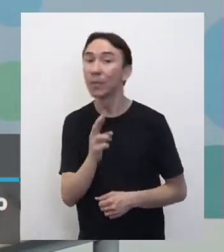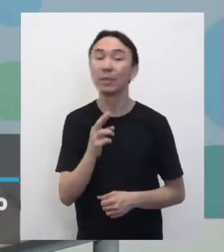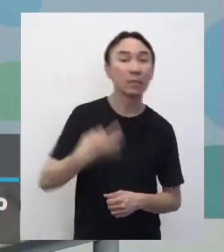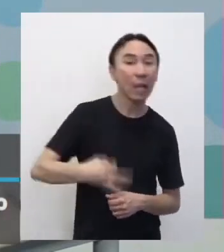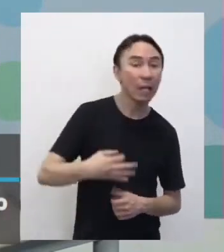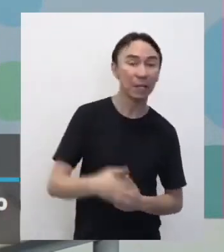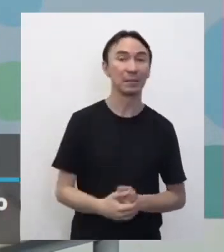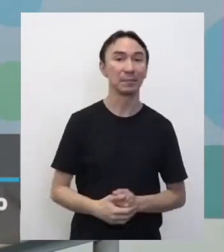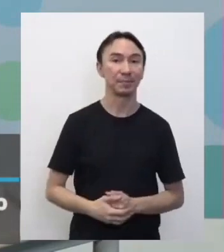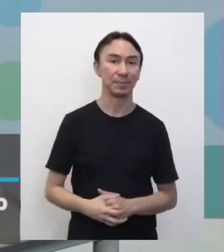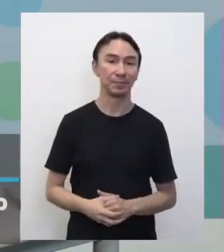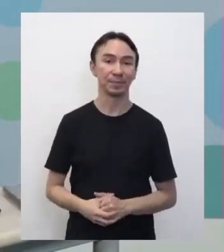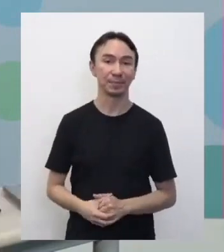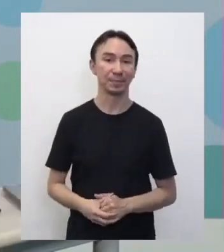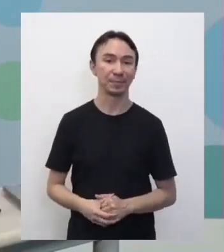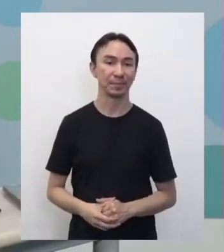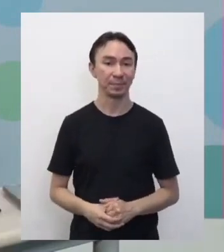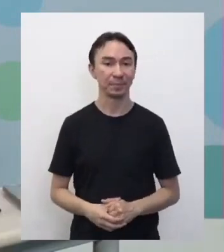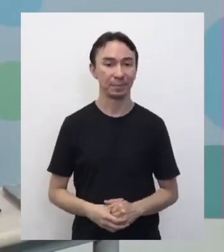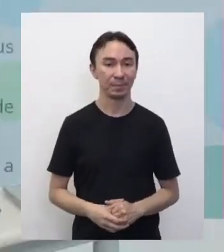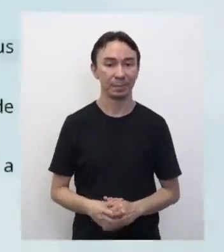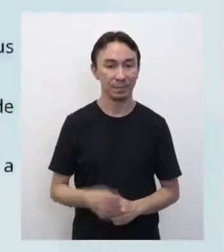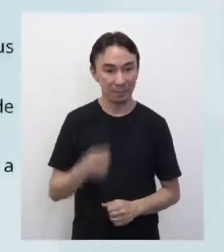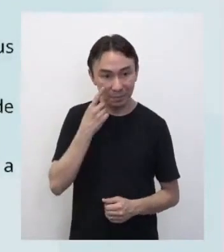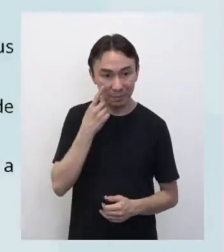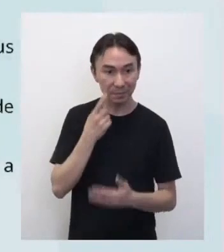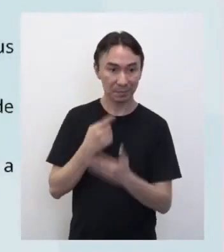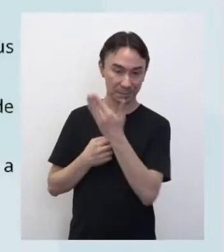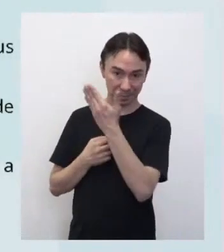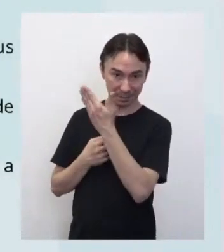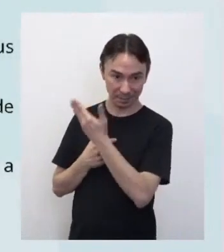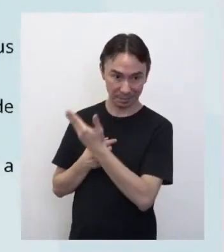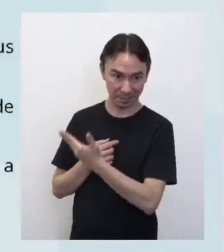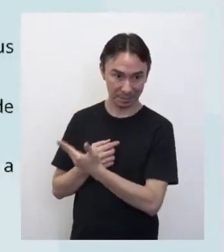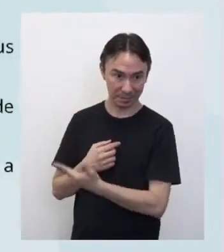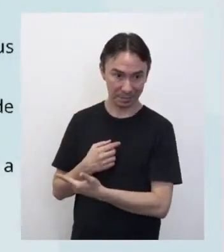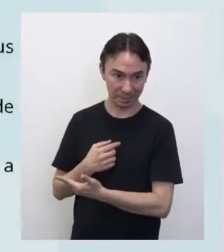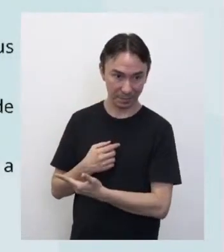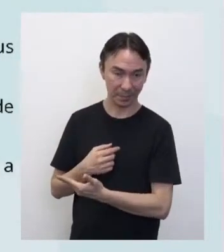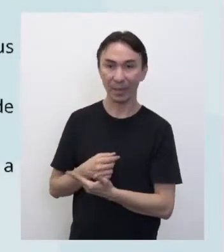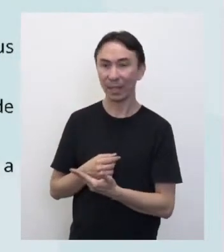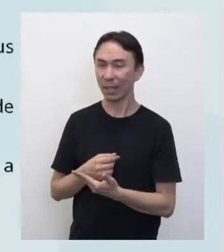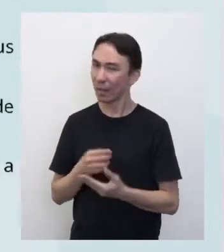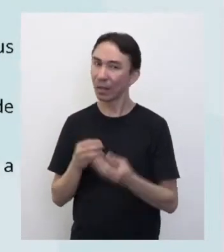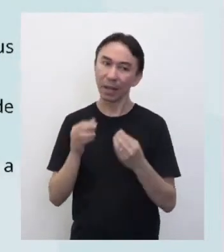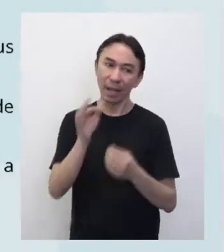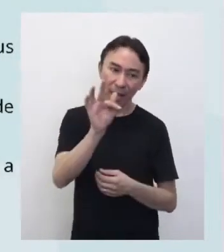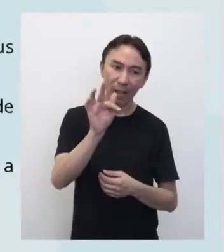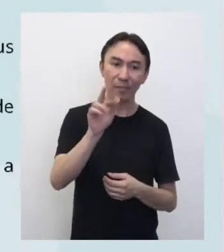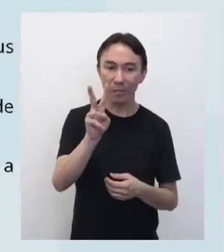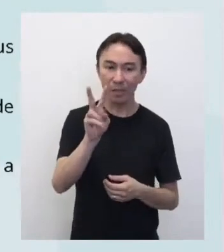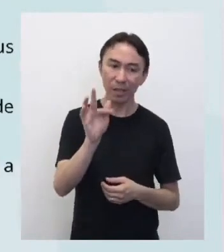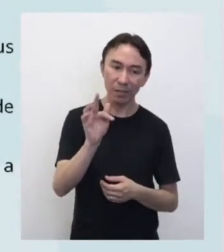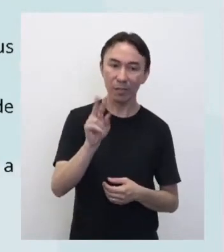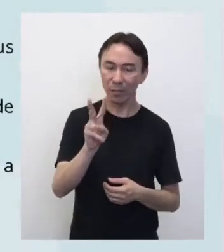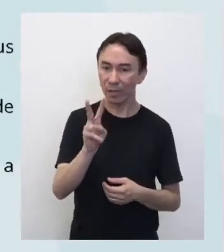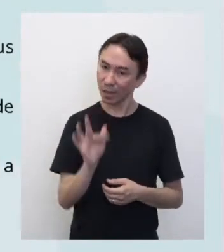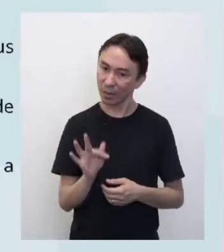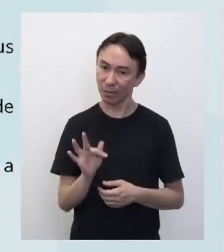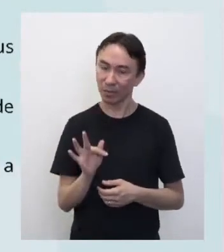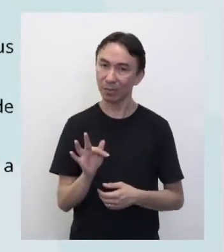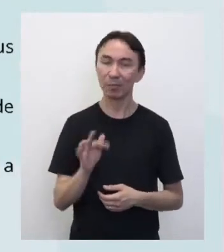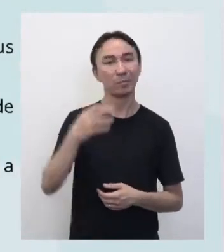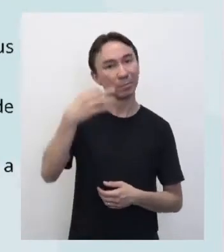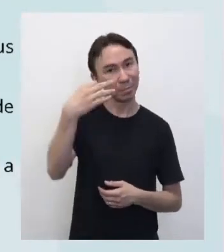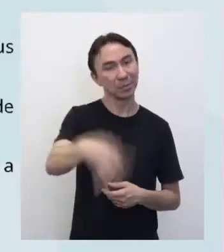corretas? Então, na tela para vocês, a nossa correção. Então, quem colocou aí FV, FVF,